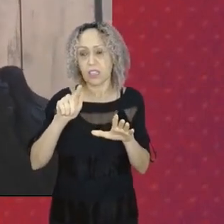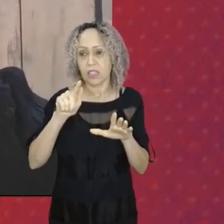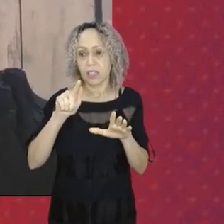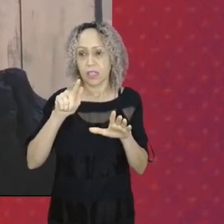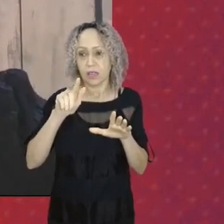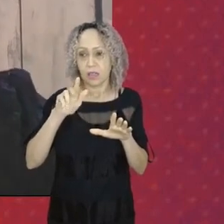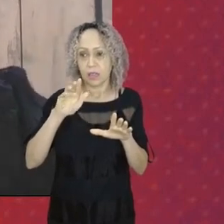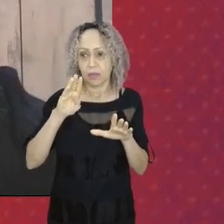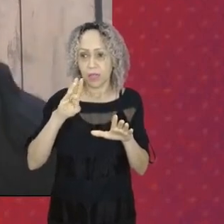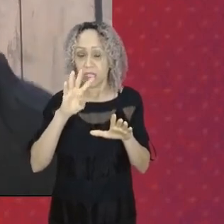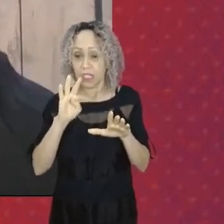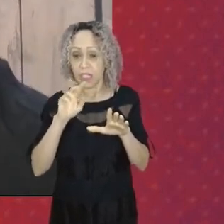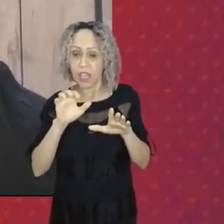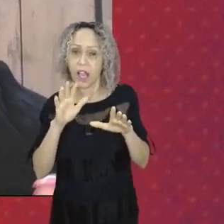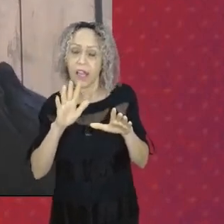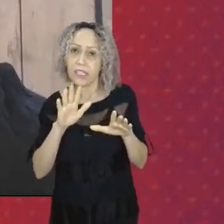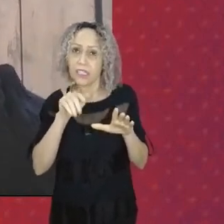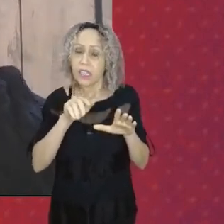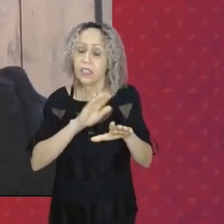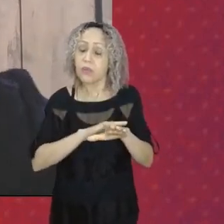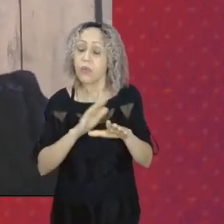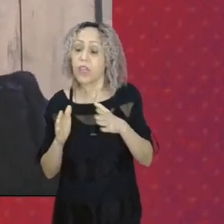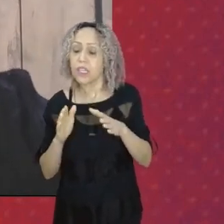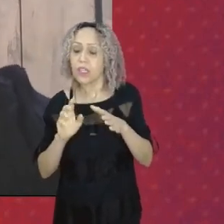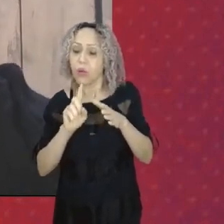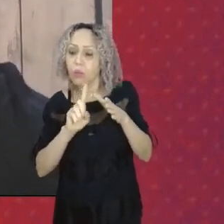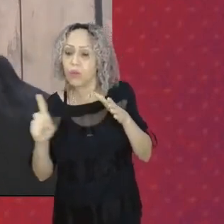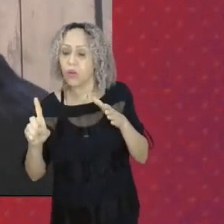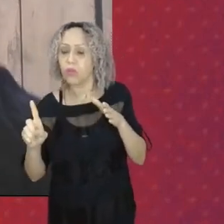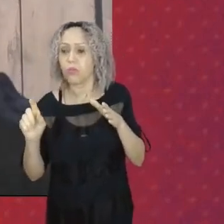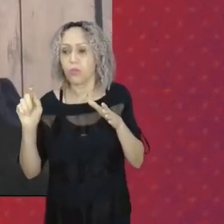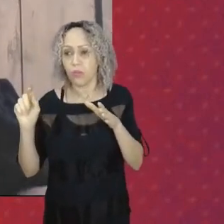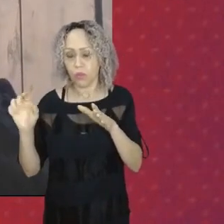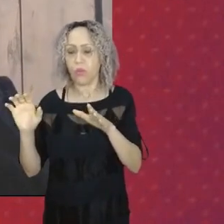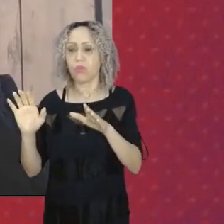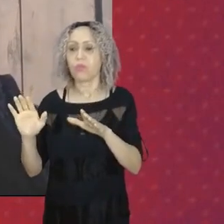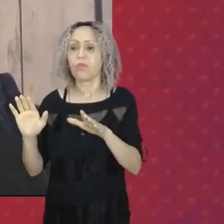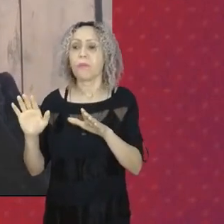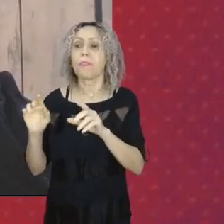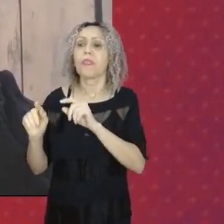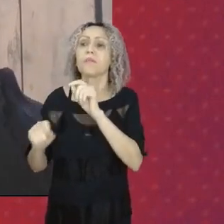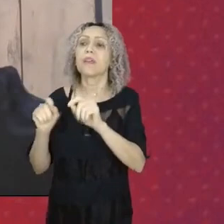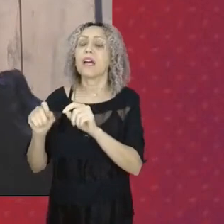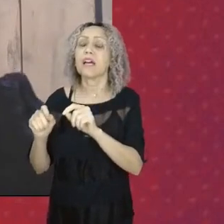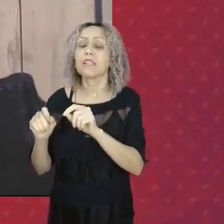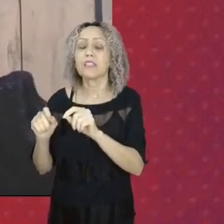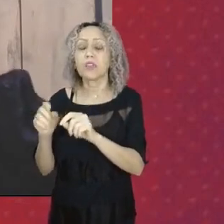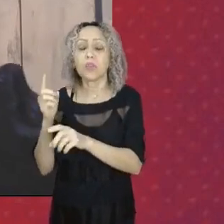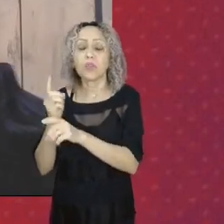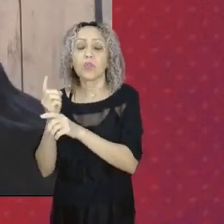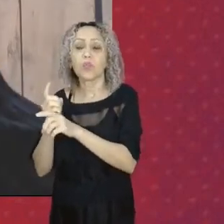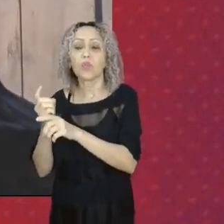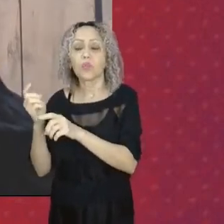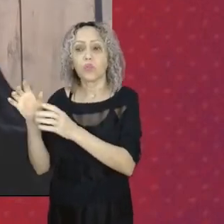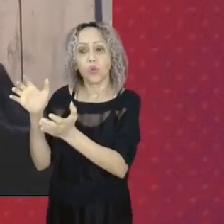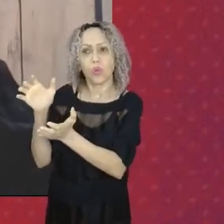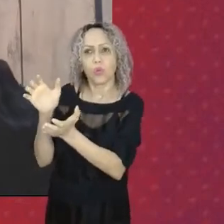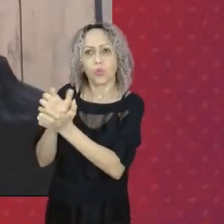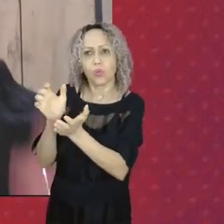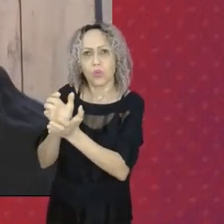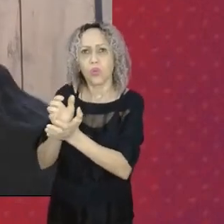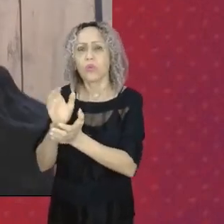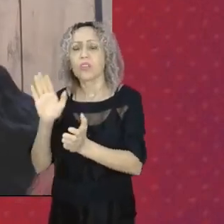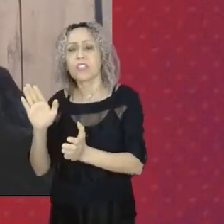o coletivo Papo das Bi, um coletivo interseccional que debatia o movimento LGBTQIA+, isso em 2013,